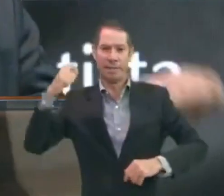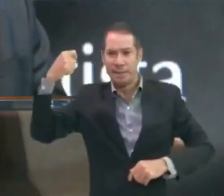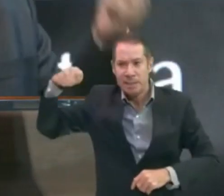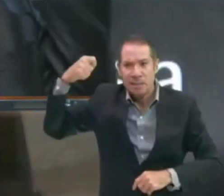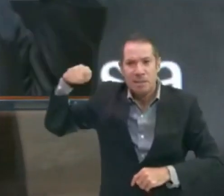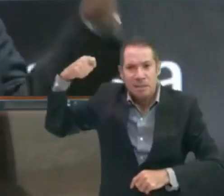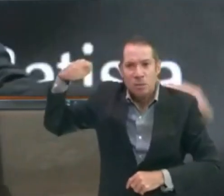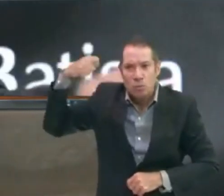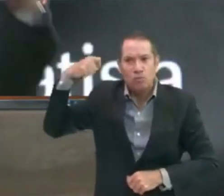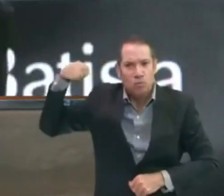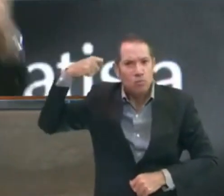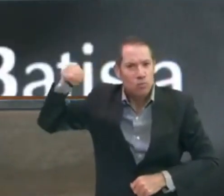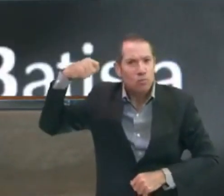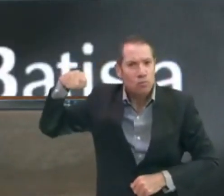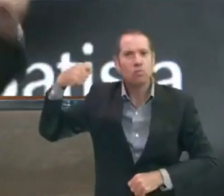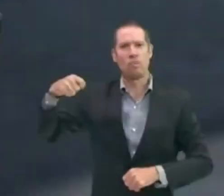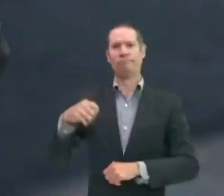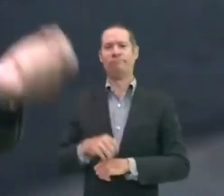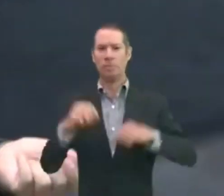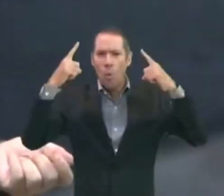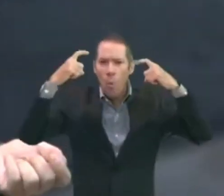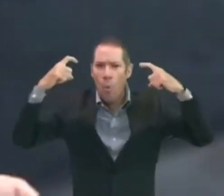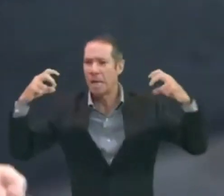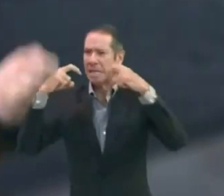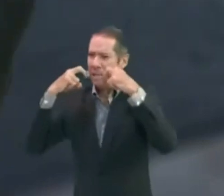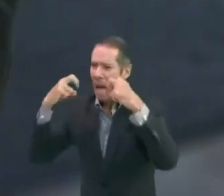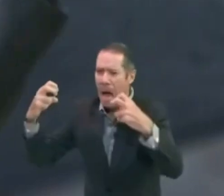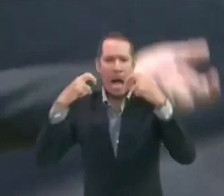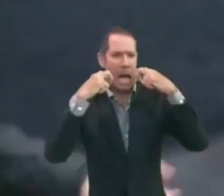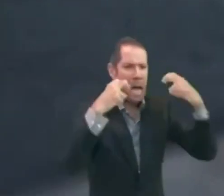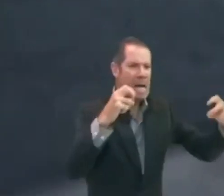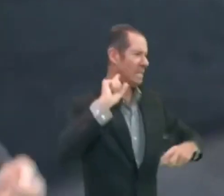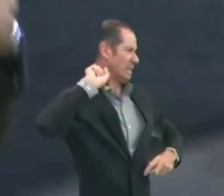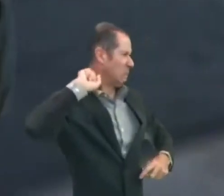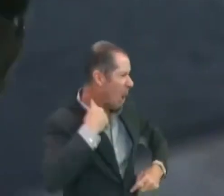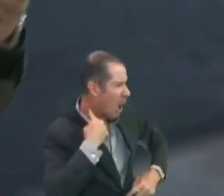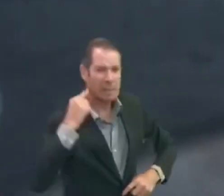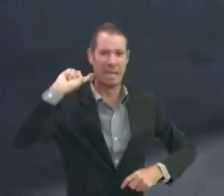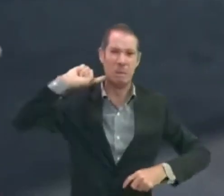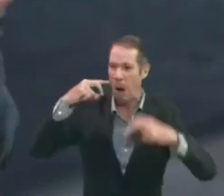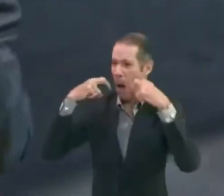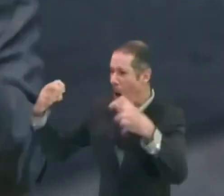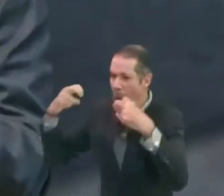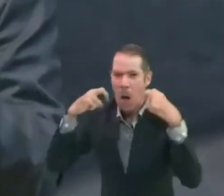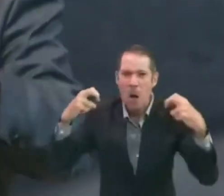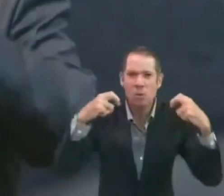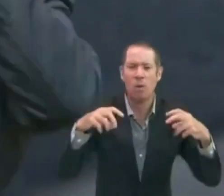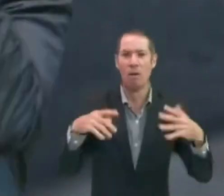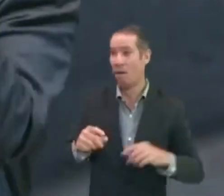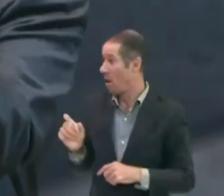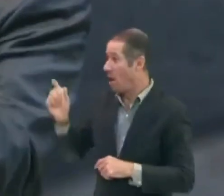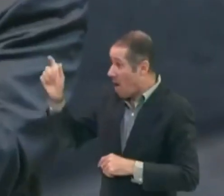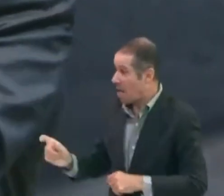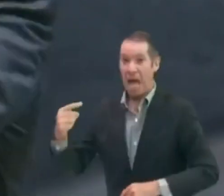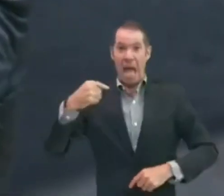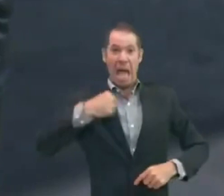iam batendo aquele sino, e eles iam gritando: imundo, imundo. Quem era o imundo era ele. Ele estava dizendo: